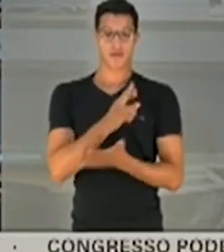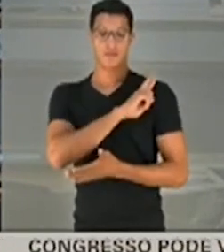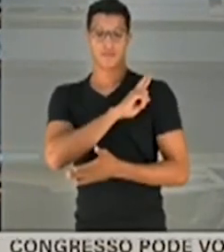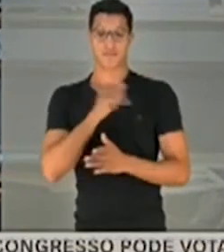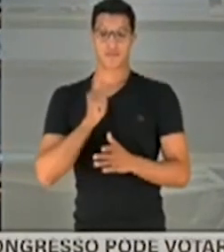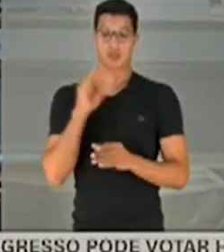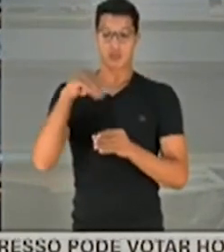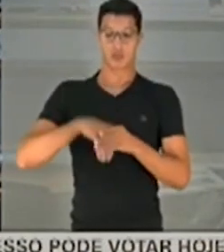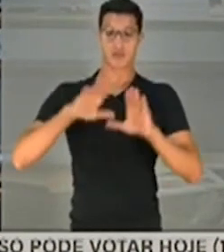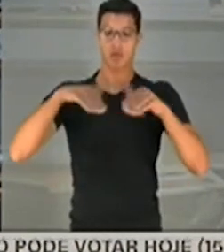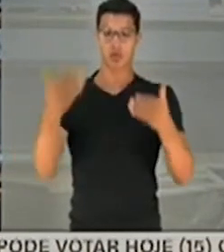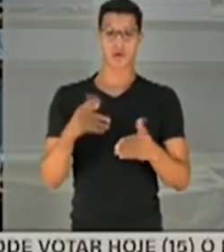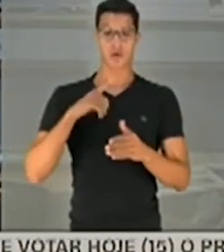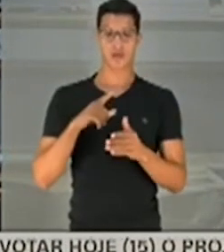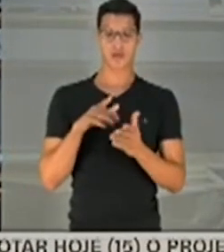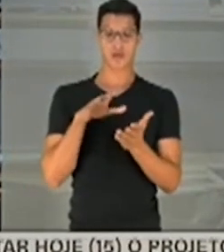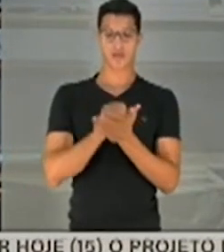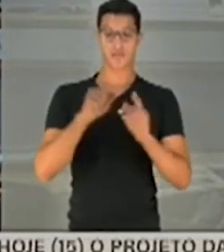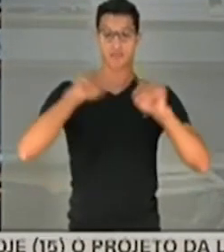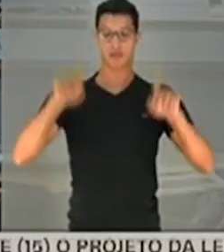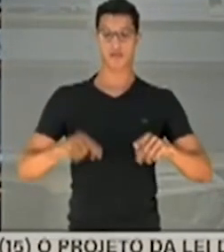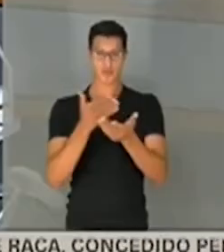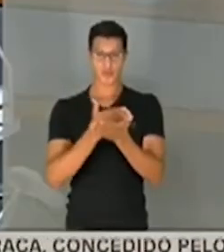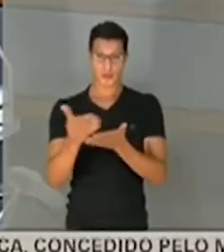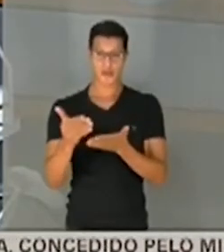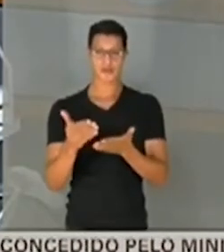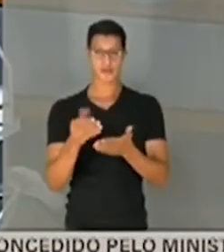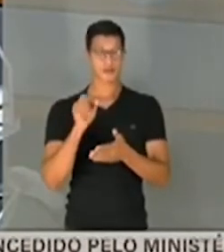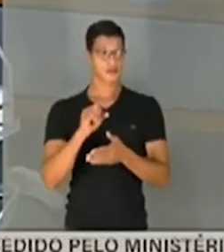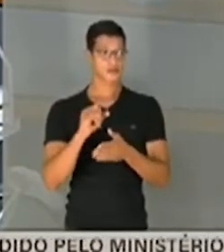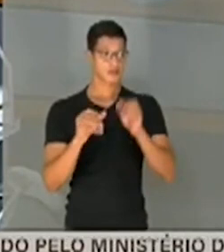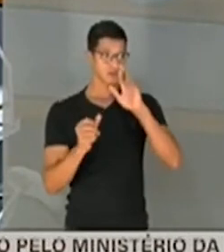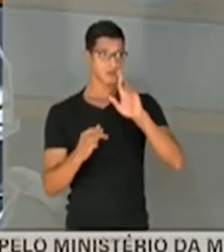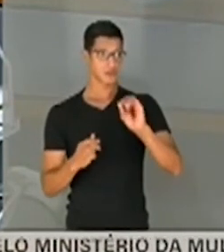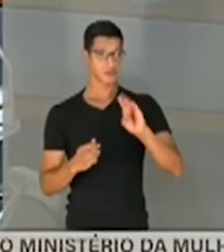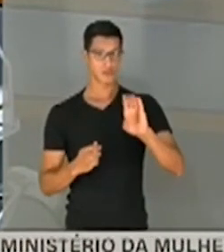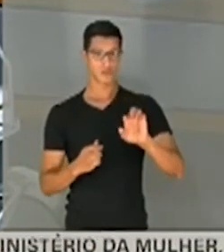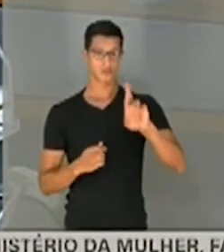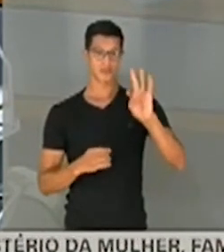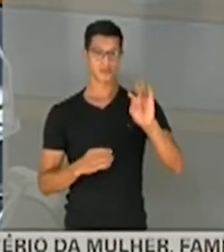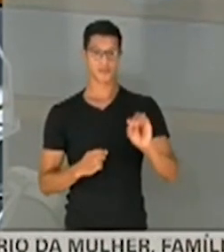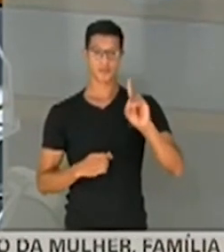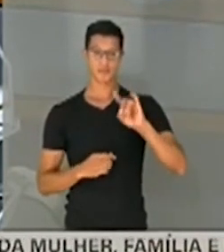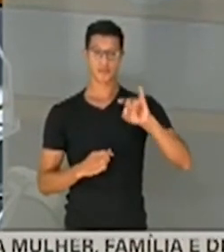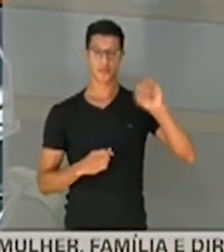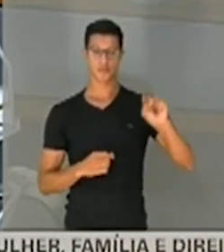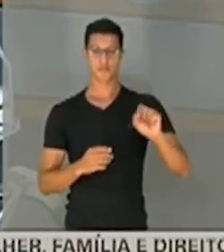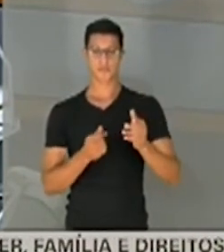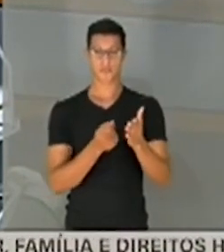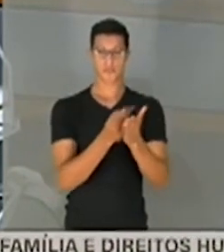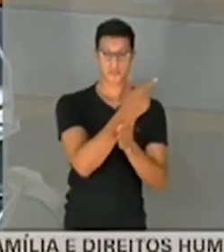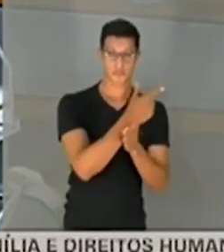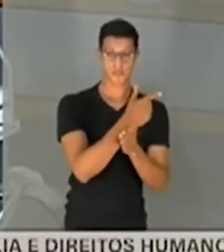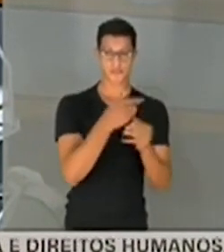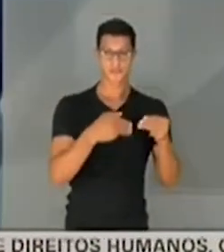ele tinha quando ele era funcionário do Ministério da Saúde. Senhor Roberto Ferreira Dias. Comprador